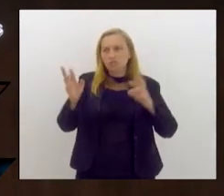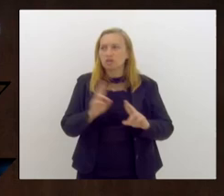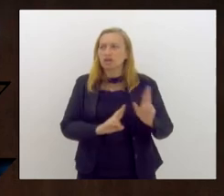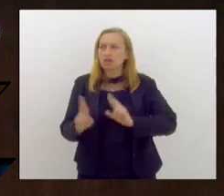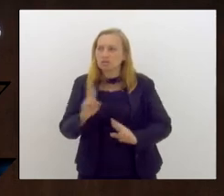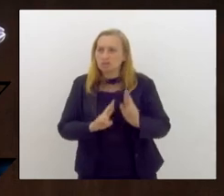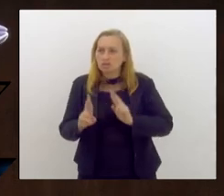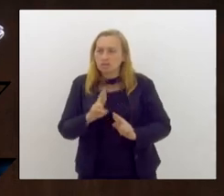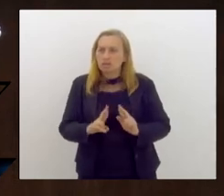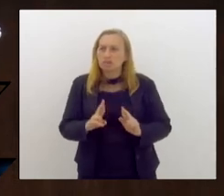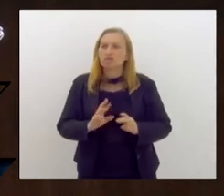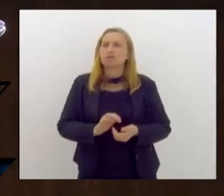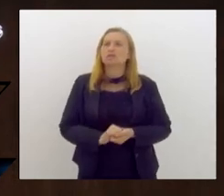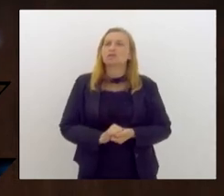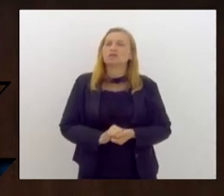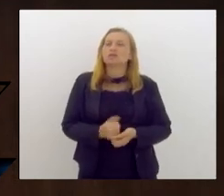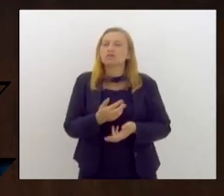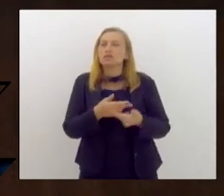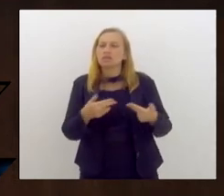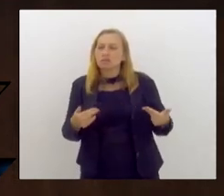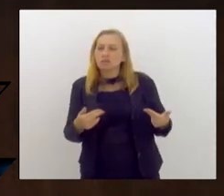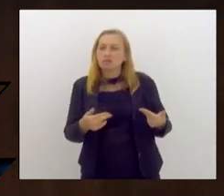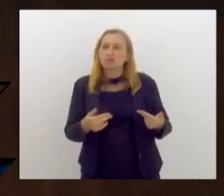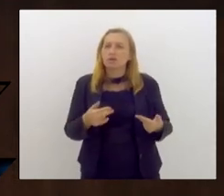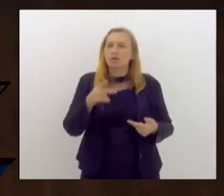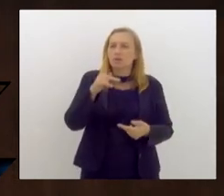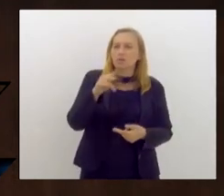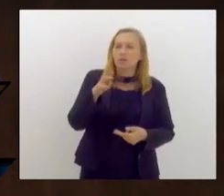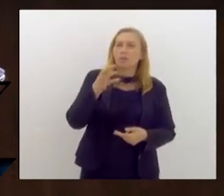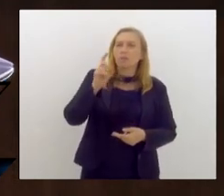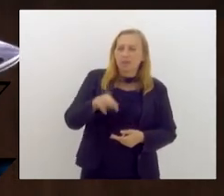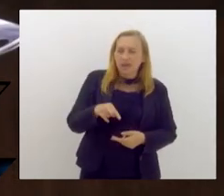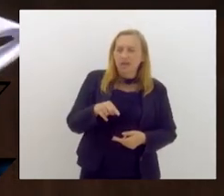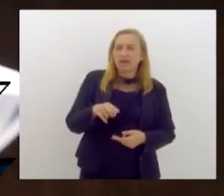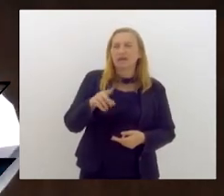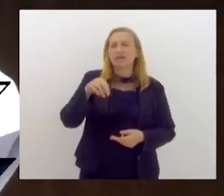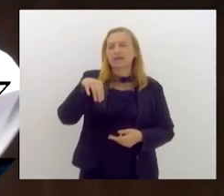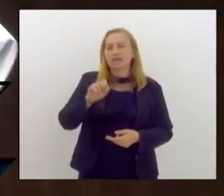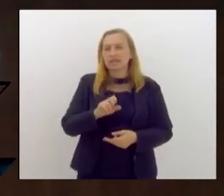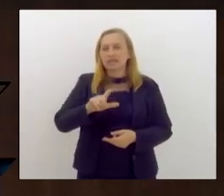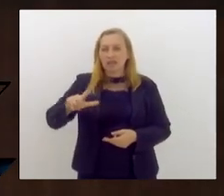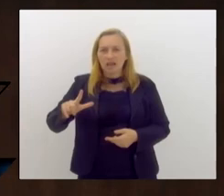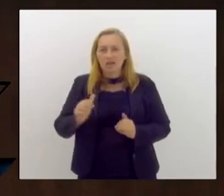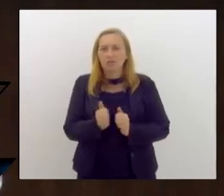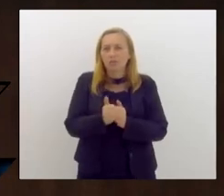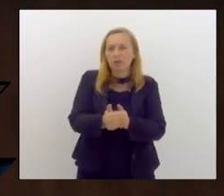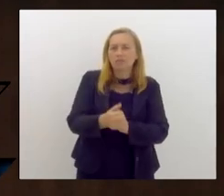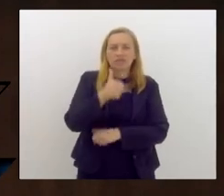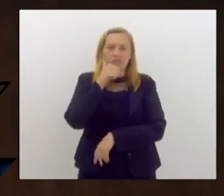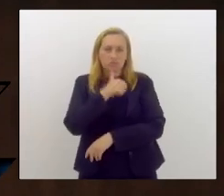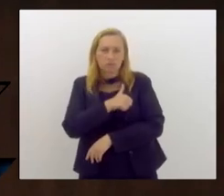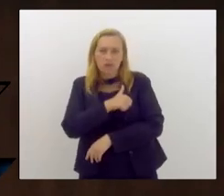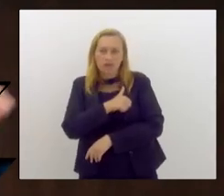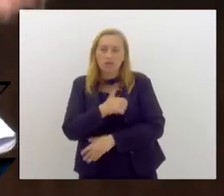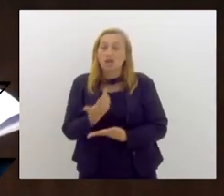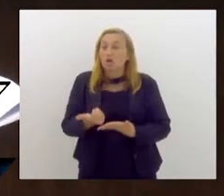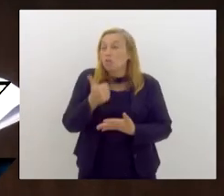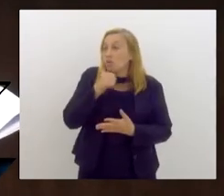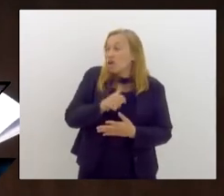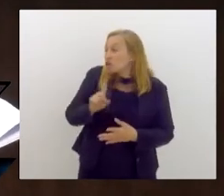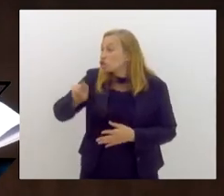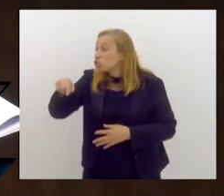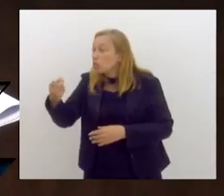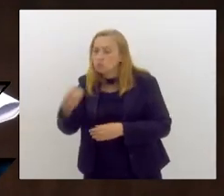relativas, entre tantas coisas, com pré-natal, com acompanhamento dessas mulheres, né? Mulheres de